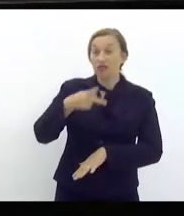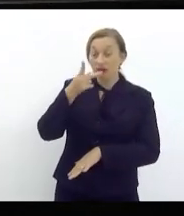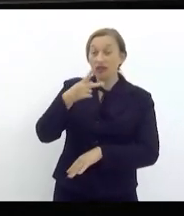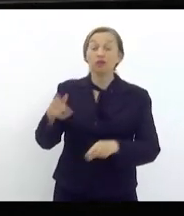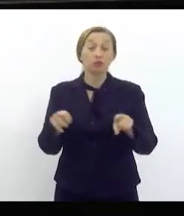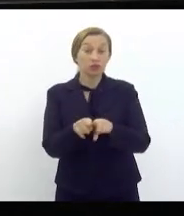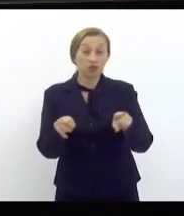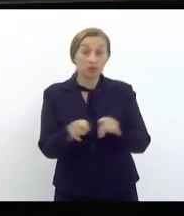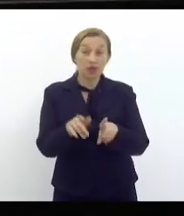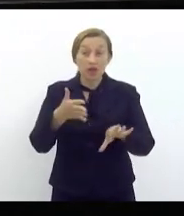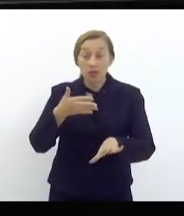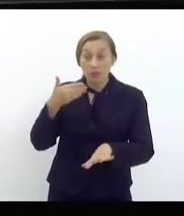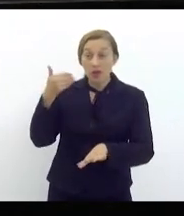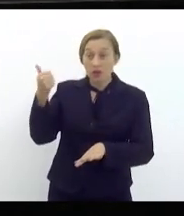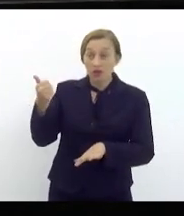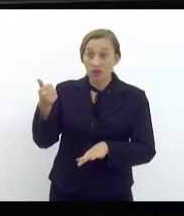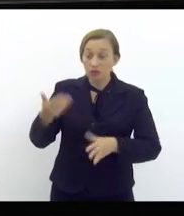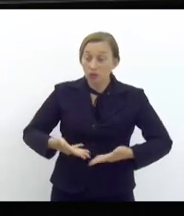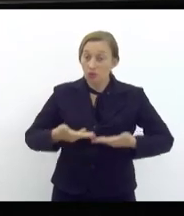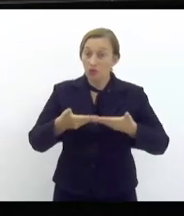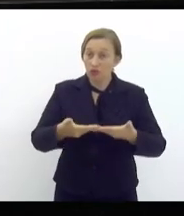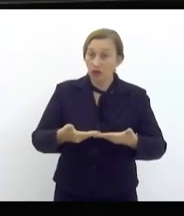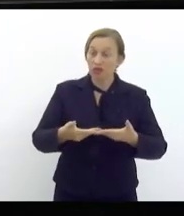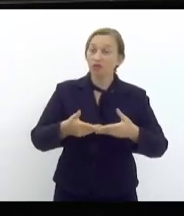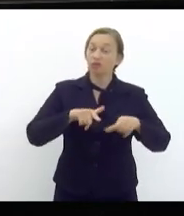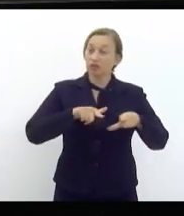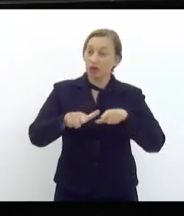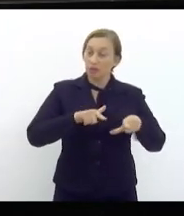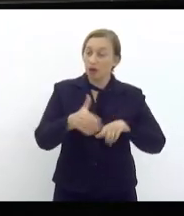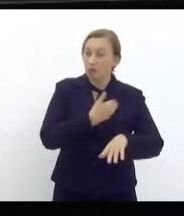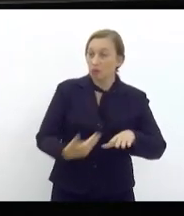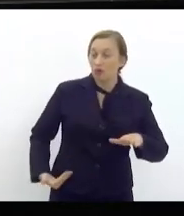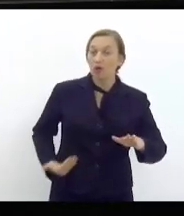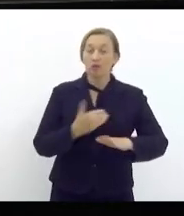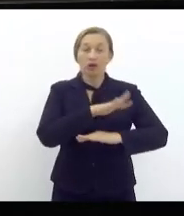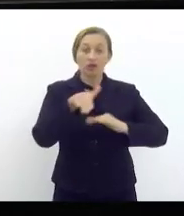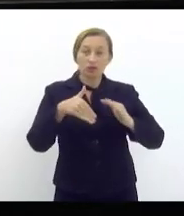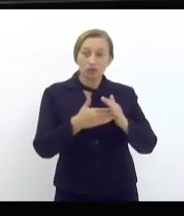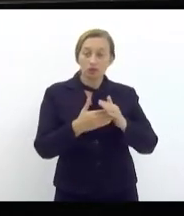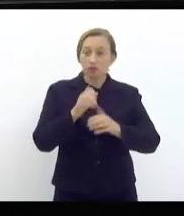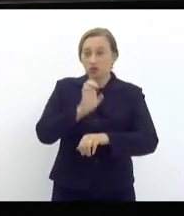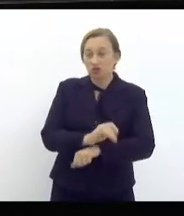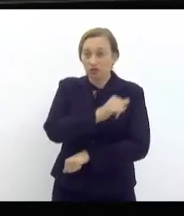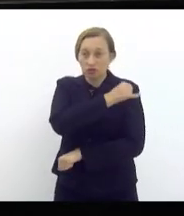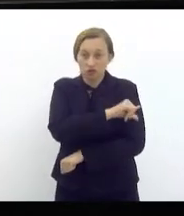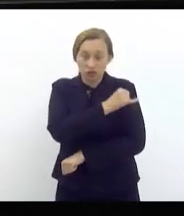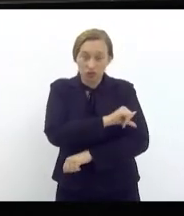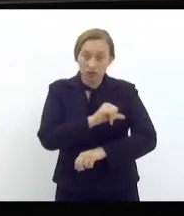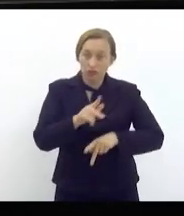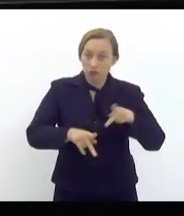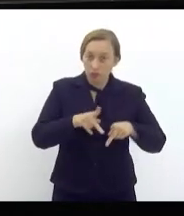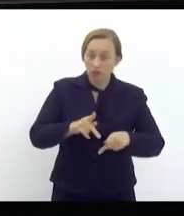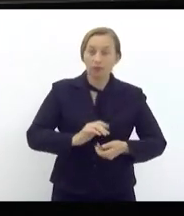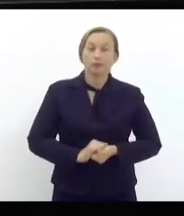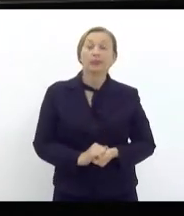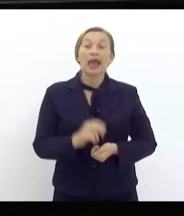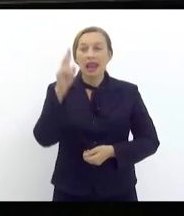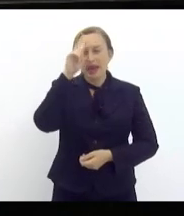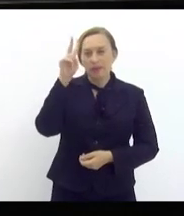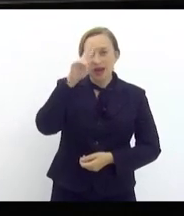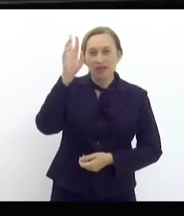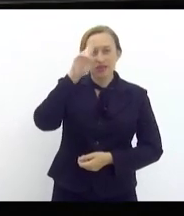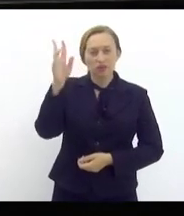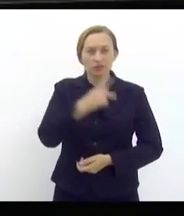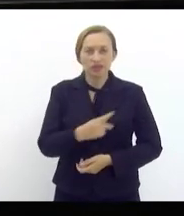melhoria da oferta do serviço público para toda a população aqui do Estado do Rio de Janeiro. E vale lembrar, senhor presidente,